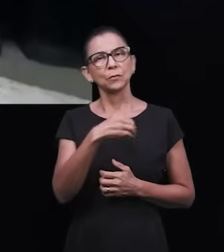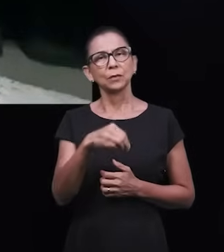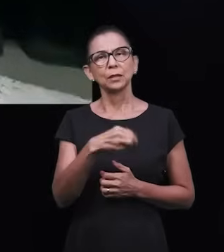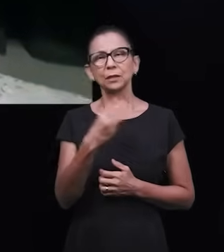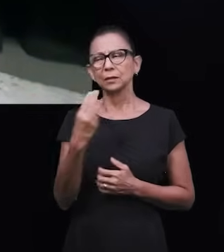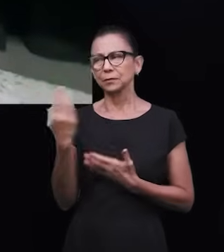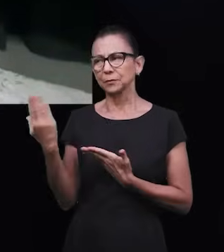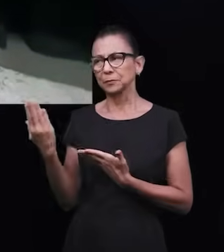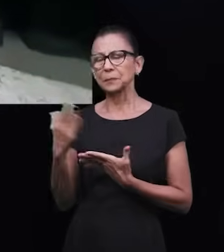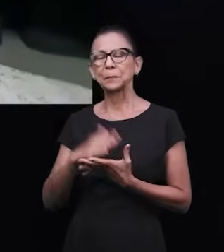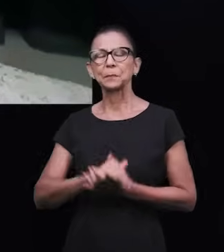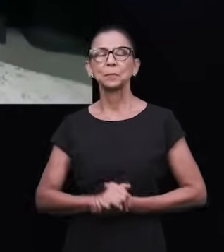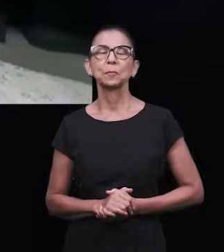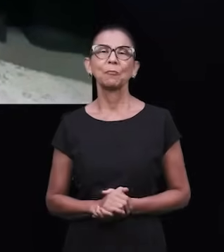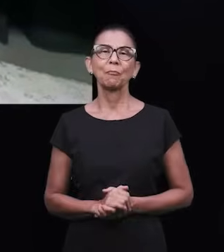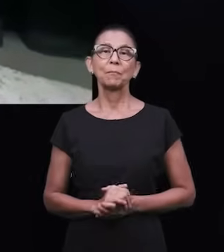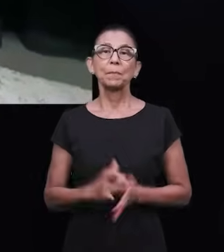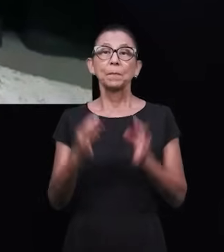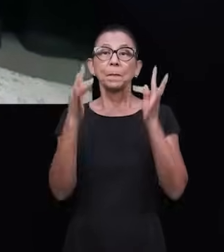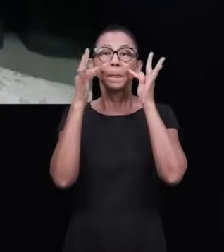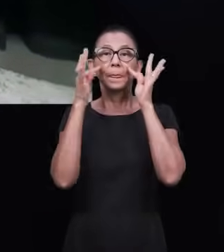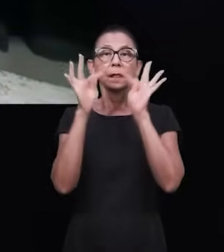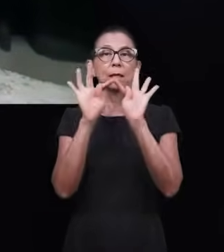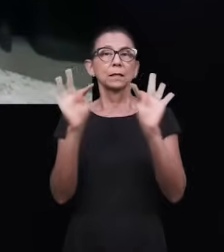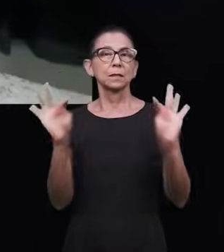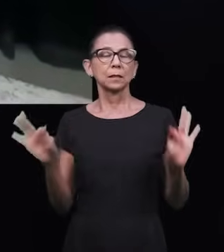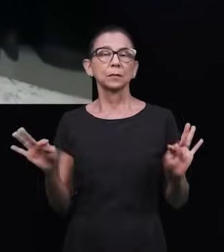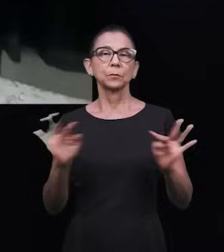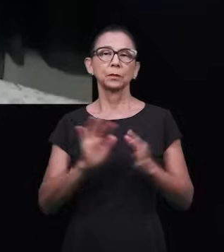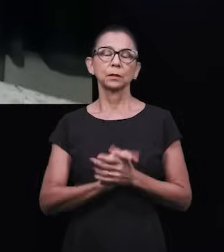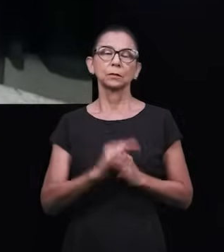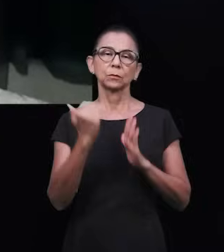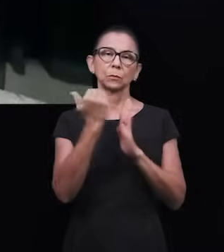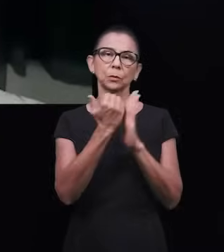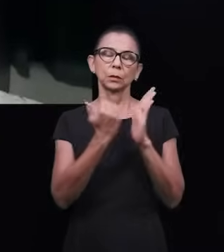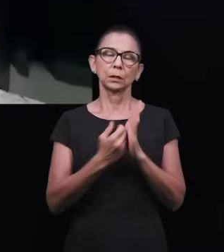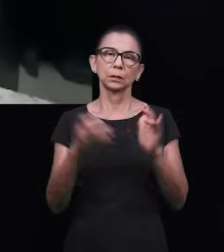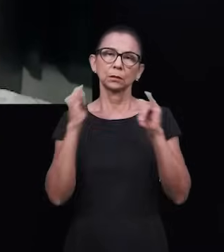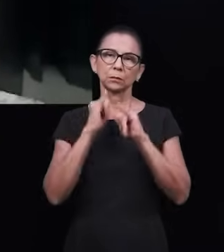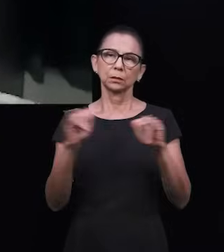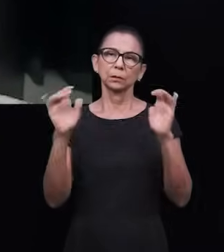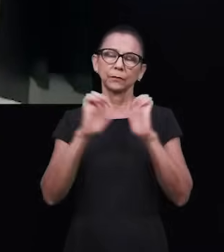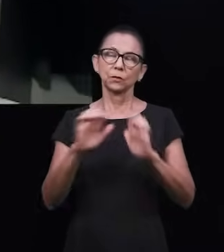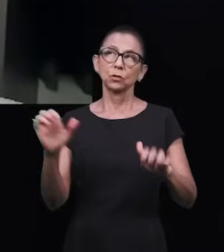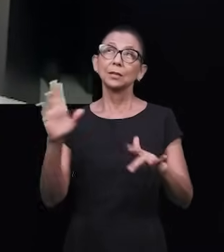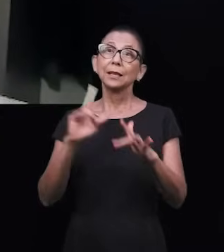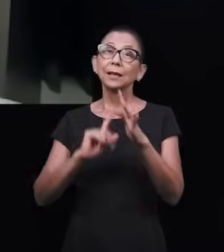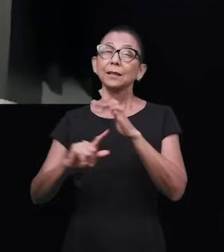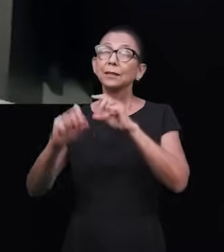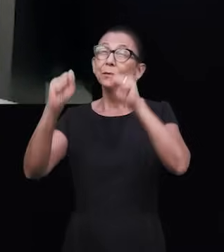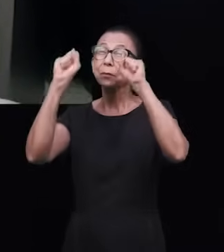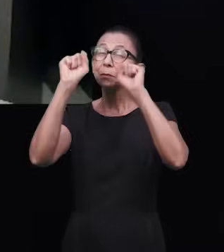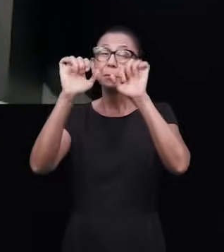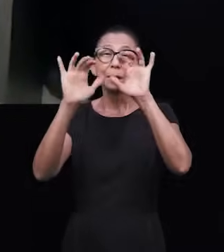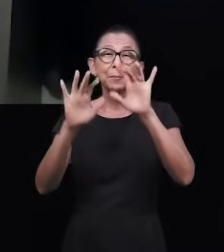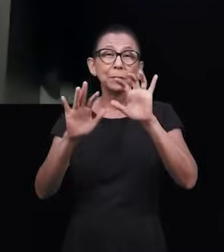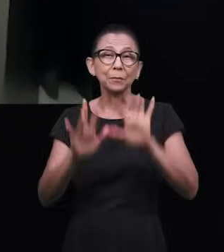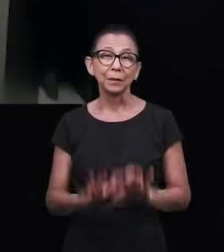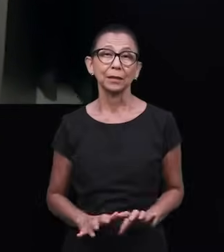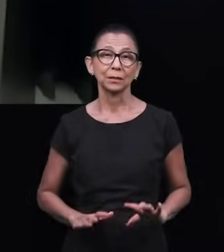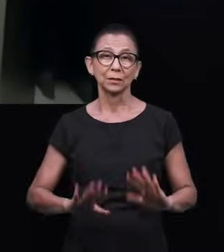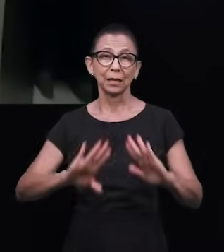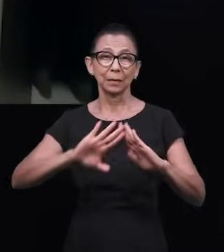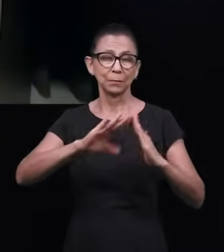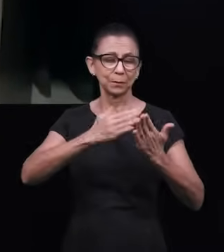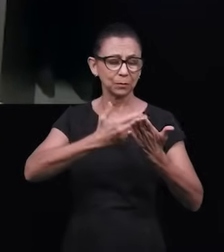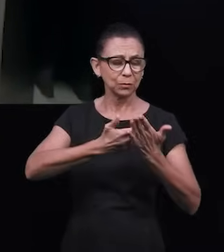Mateus Henrique. Estamos aqui dando um testemunho do programa Anunciando o Evangelho Eterno, que tem sido uma bênção no estudo da